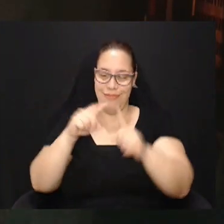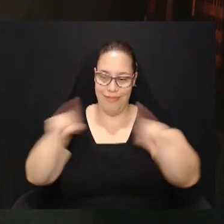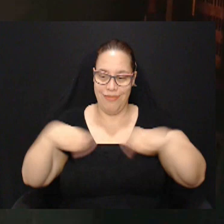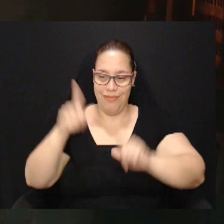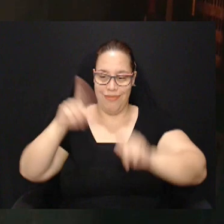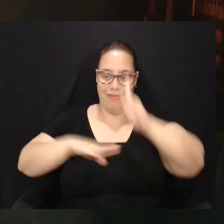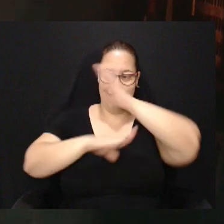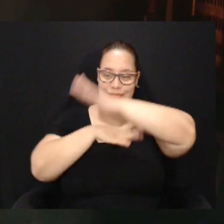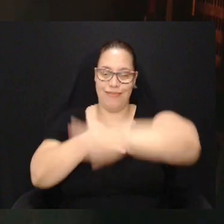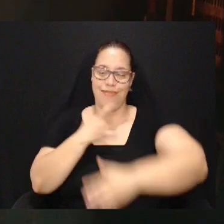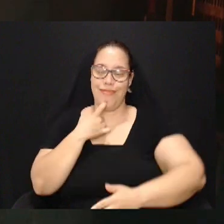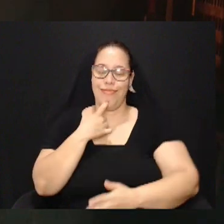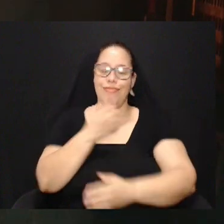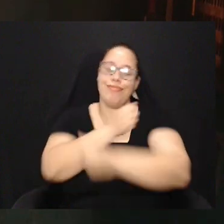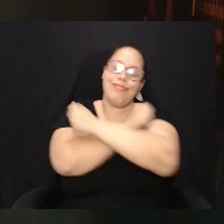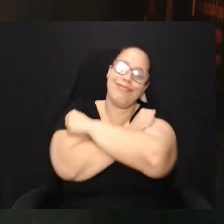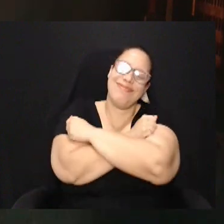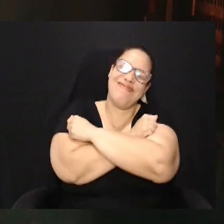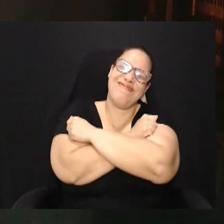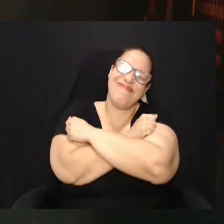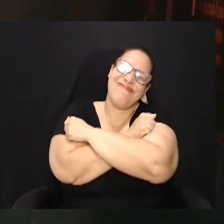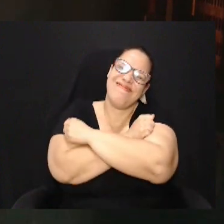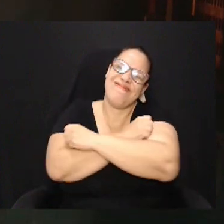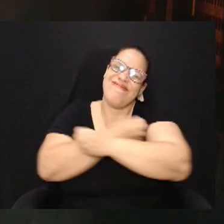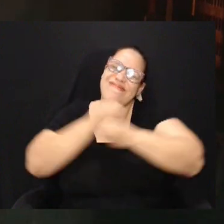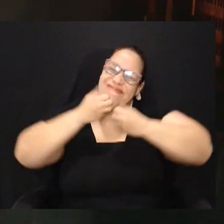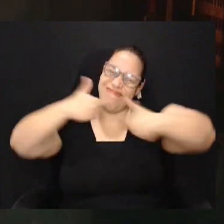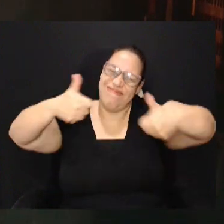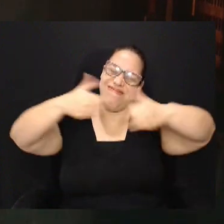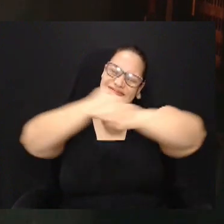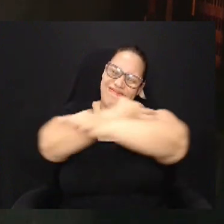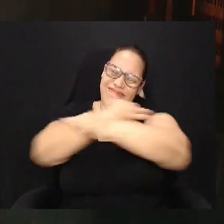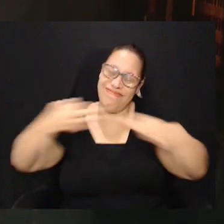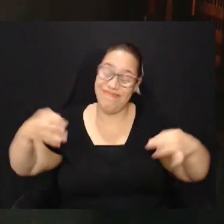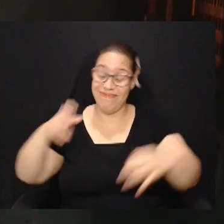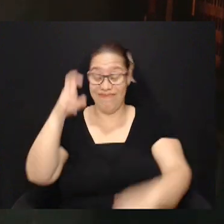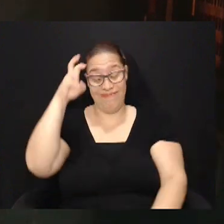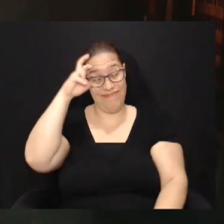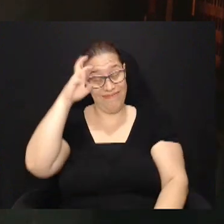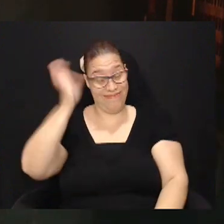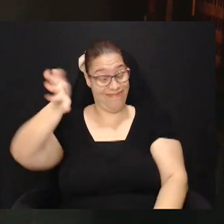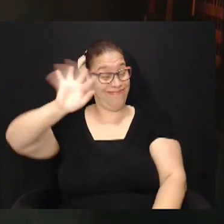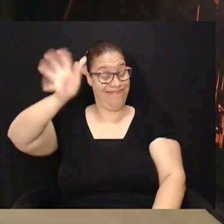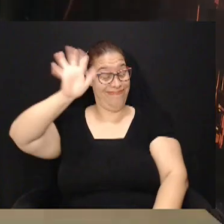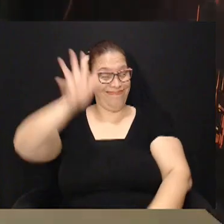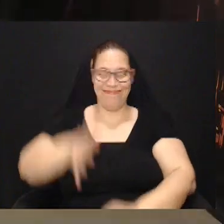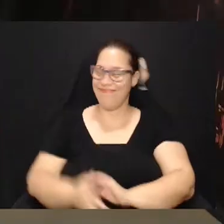Campinas. Um grande abraço para você, fique bem, uma ótima quinta-feira e até lá. Tchau, tchau.